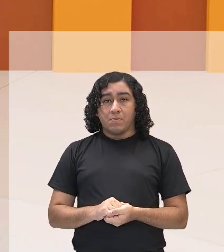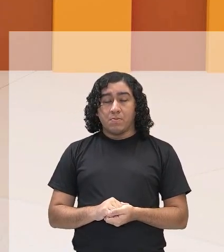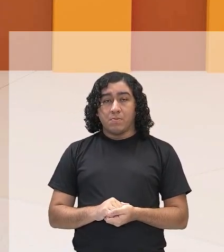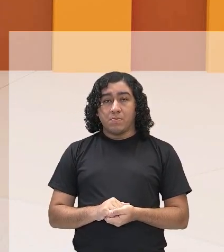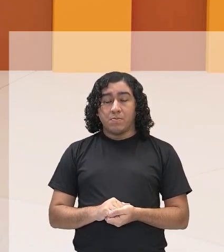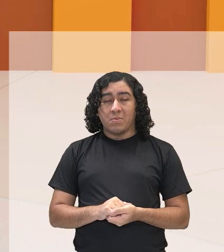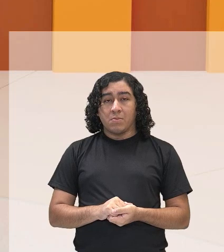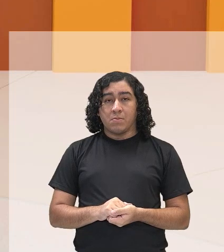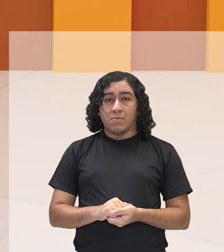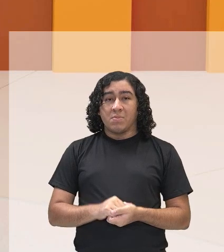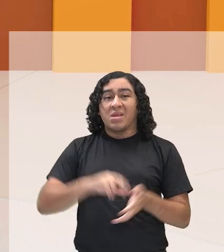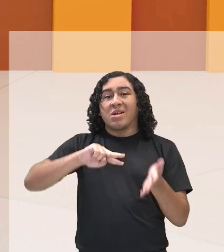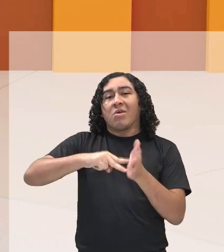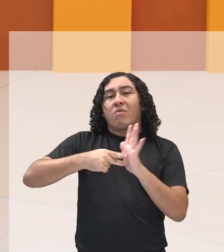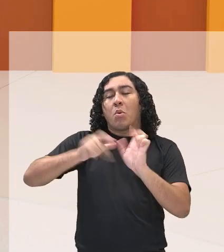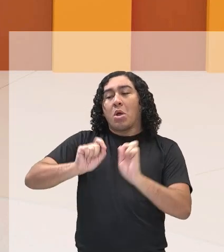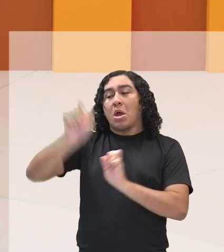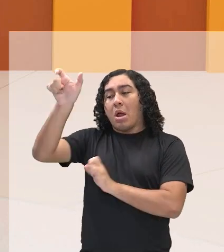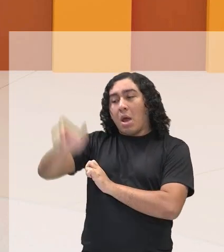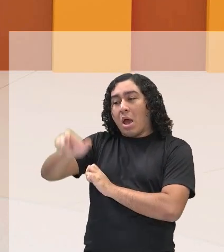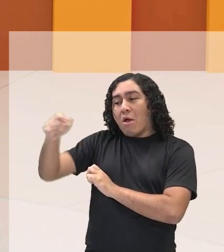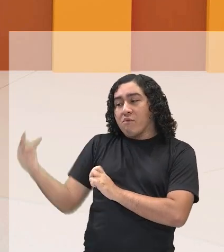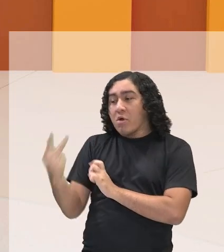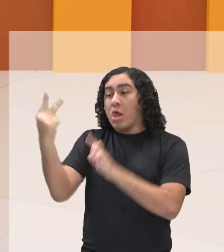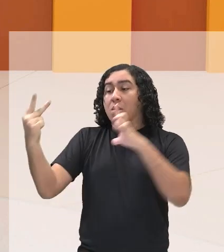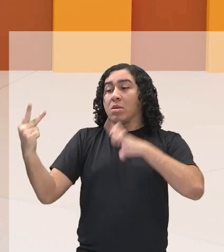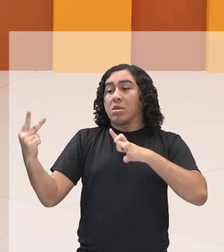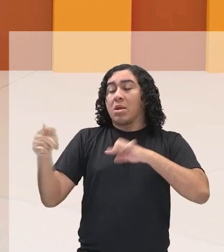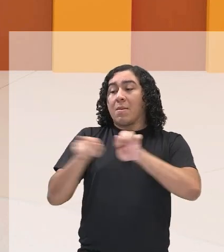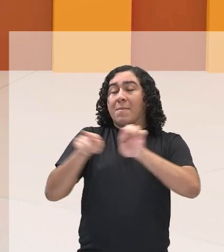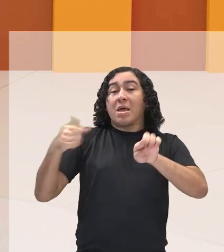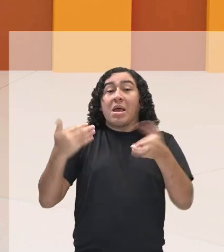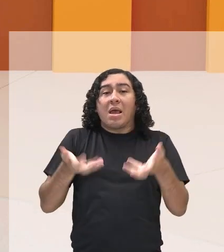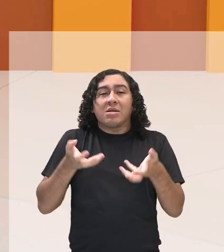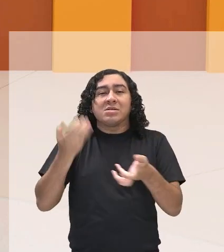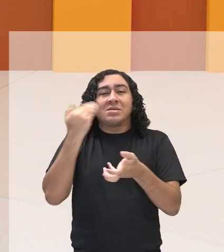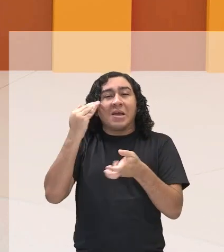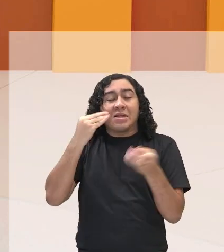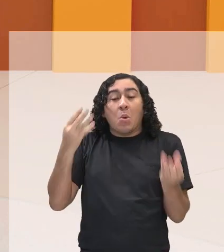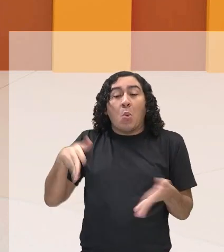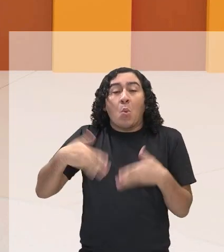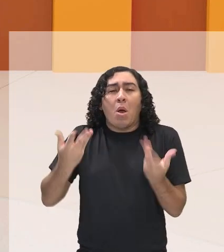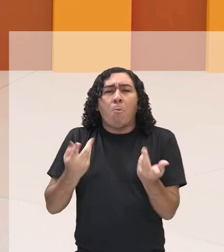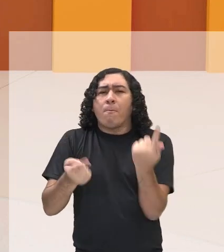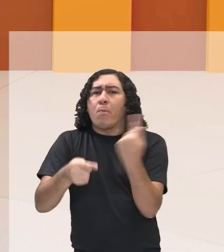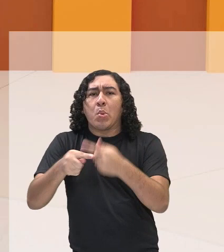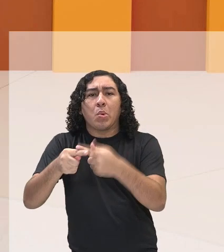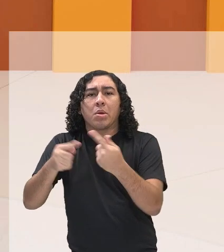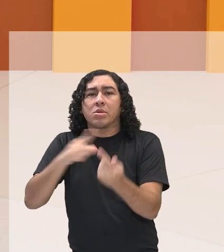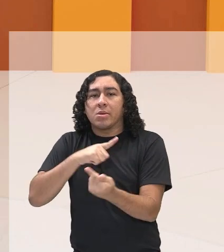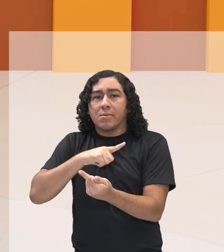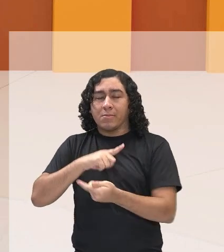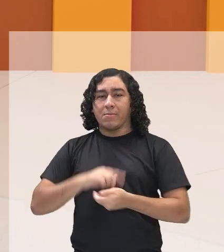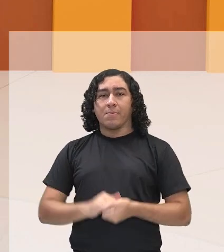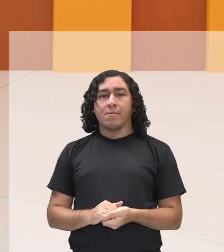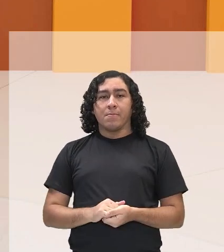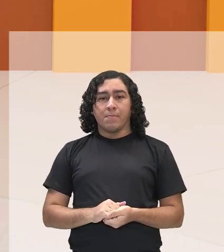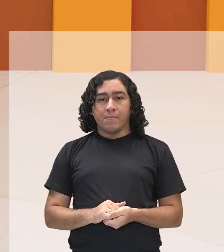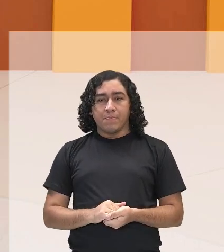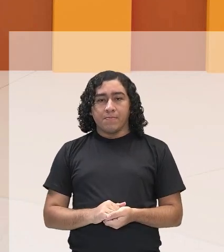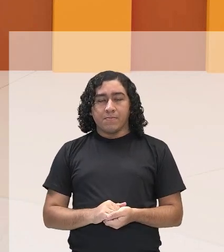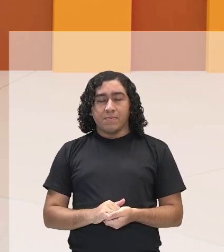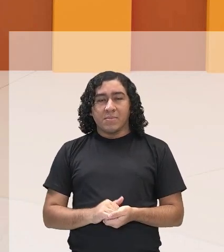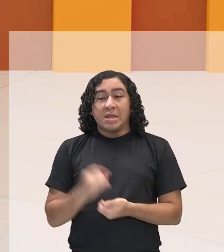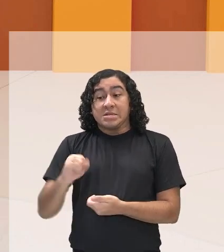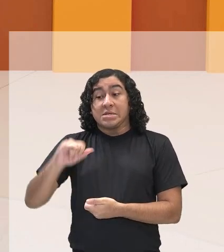valor ou da sua ausência. Ou seja, o valor, o motivo de estar ali o valor, ou ele não